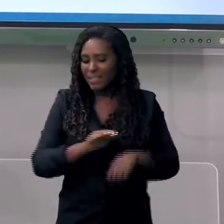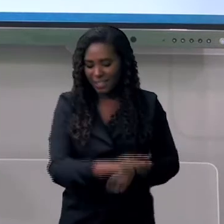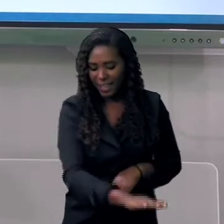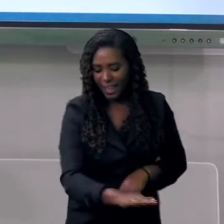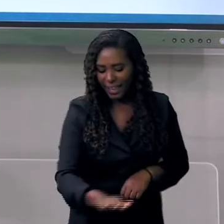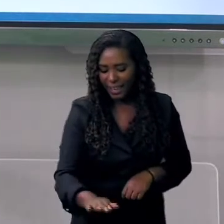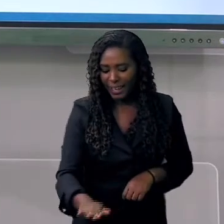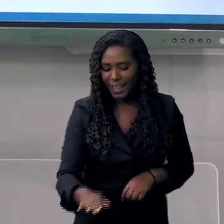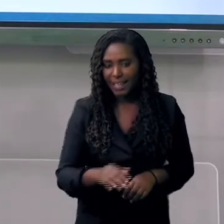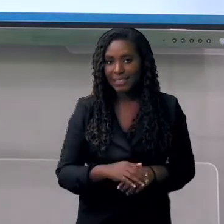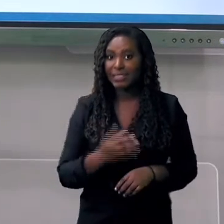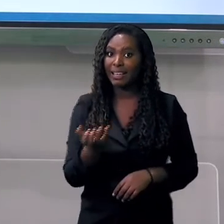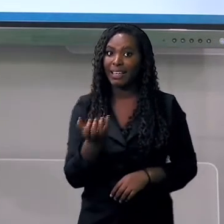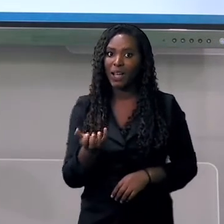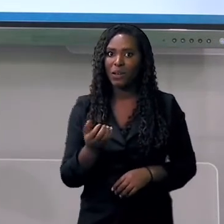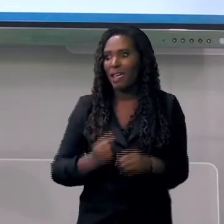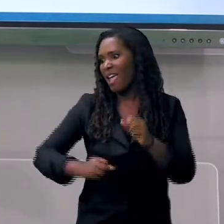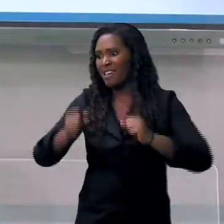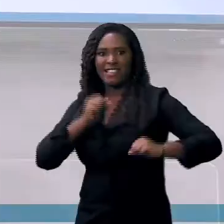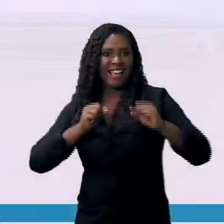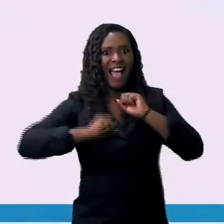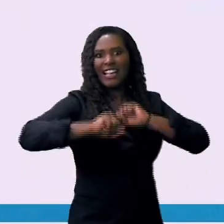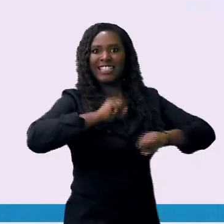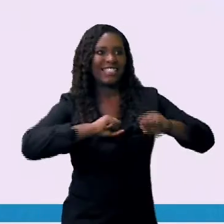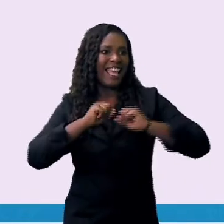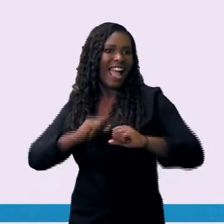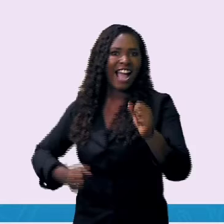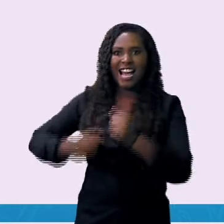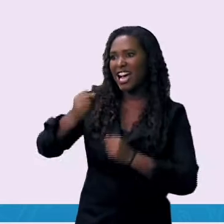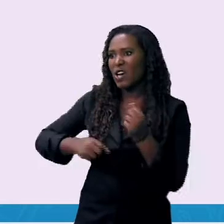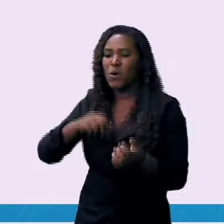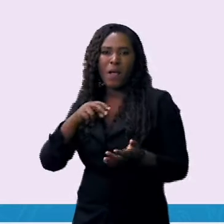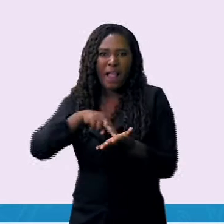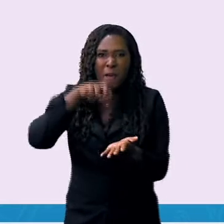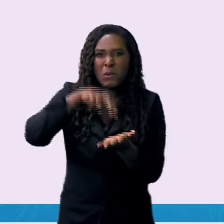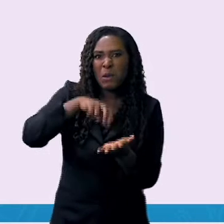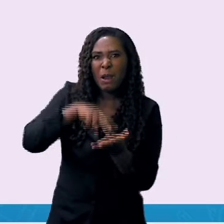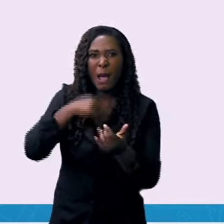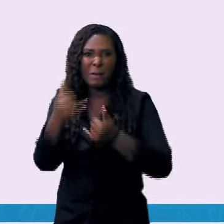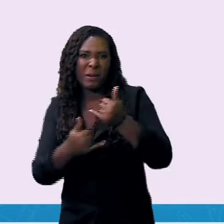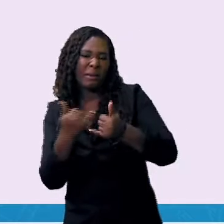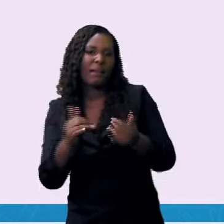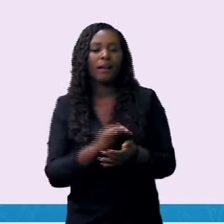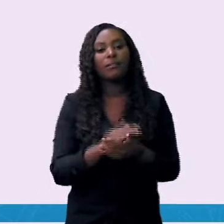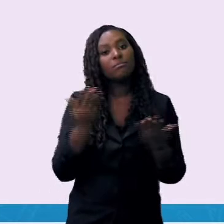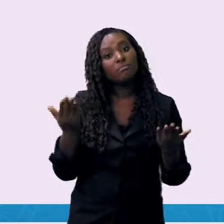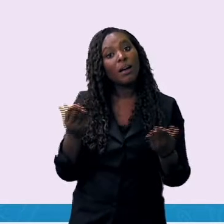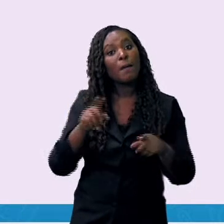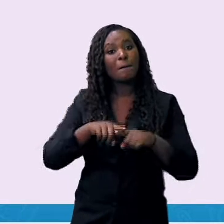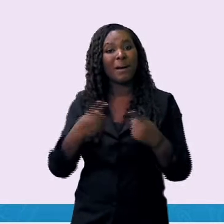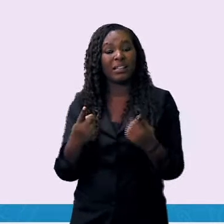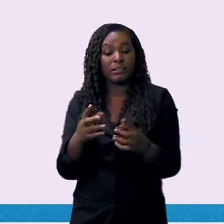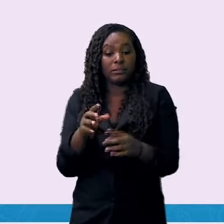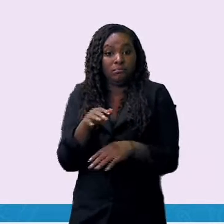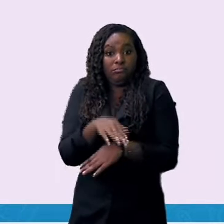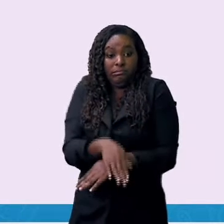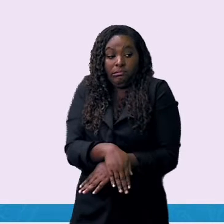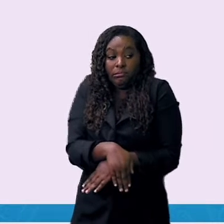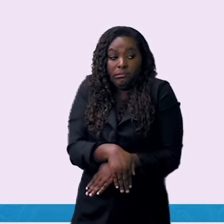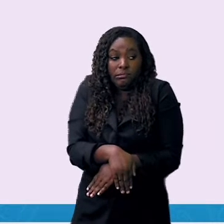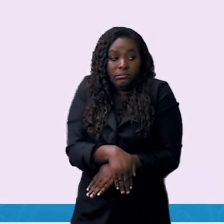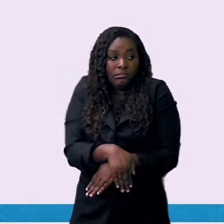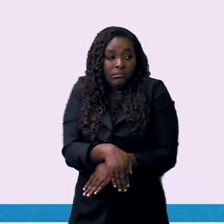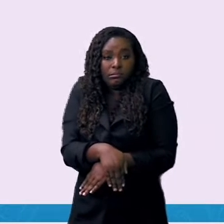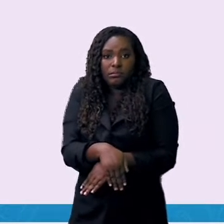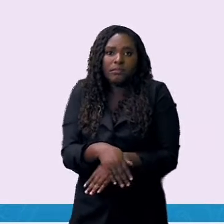Quando dissemos, essa menina é atrapalhada, essa criança é toda desengonçada, não sabe onde coloca a mão,